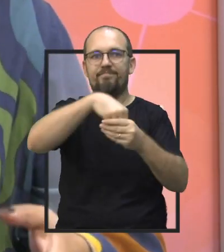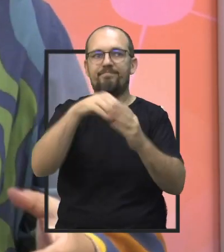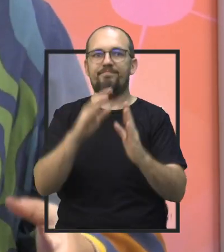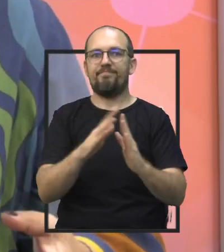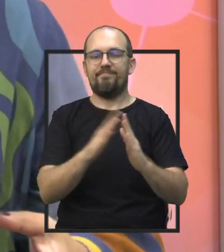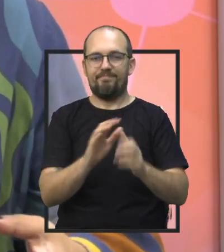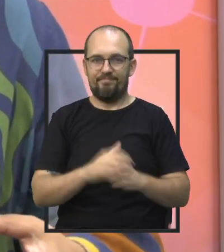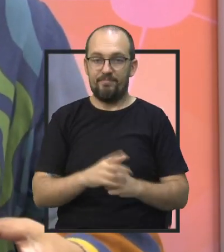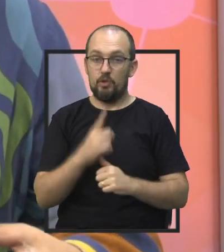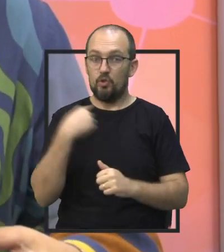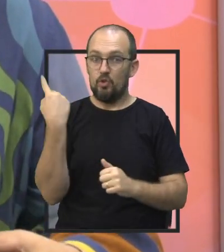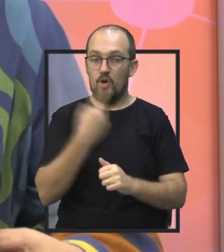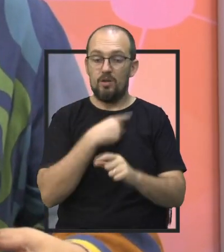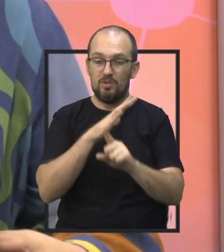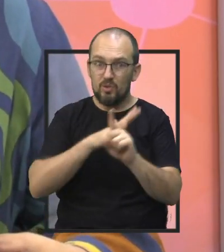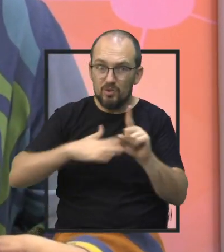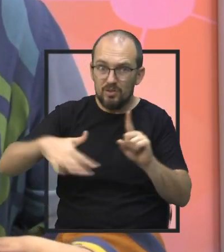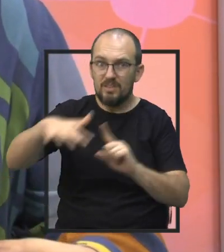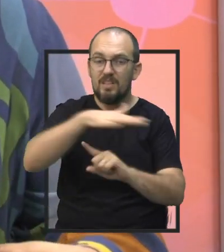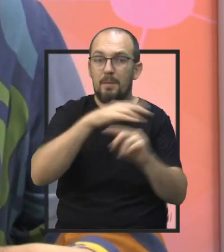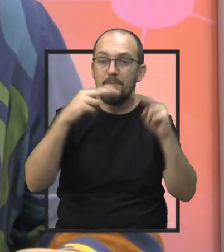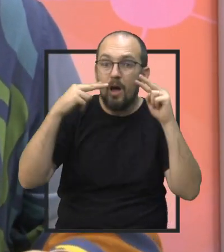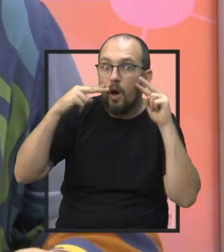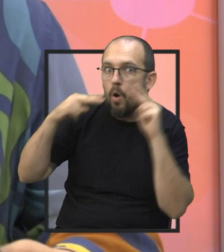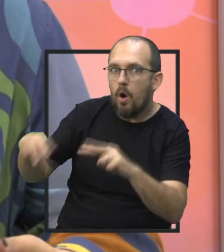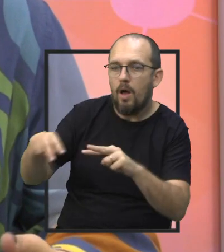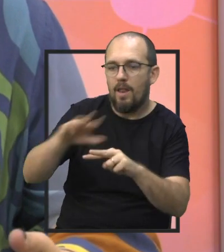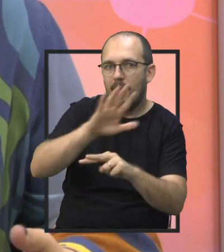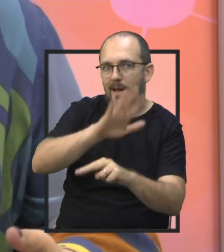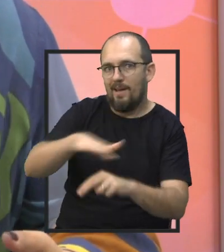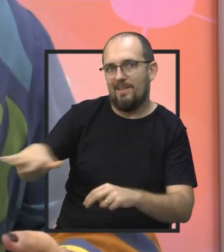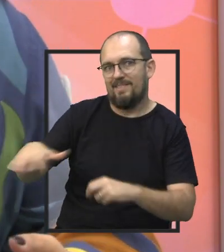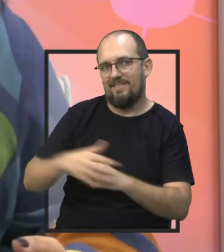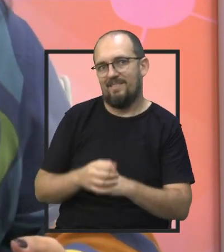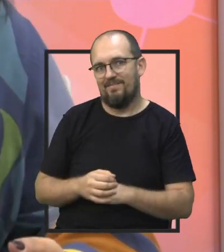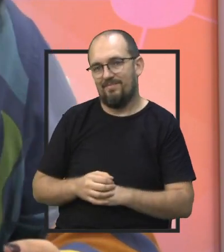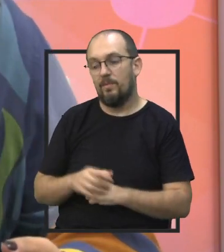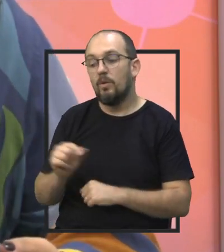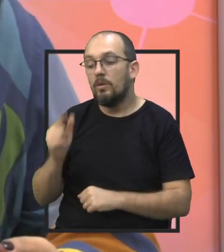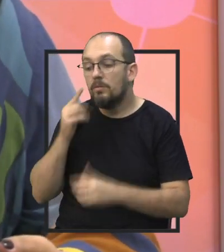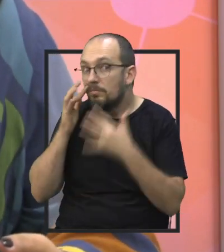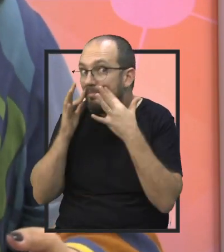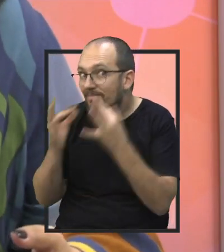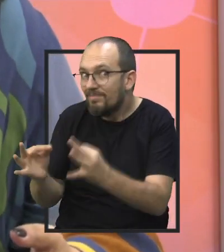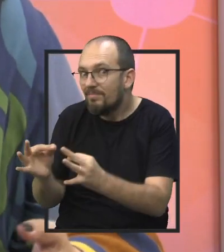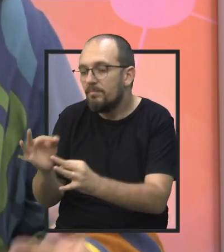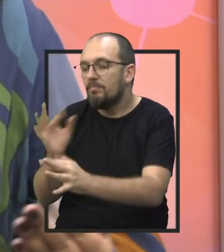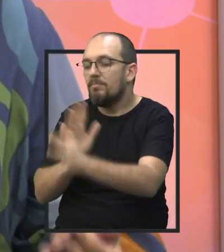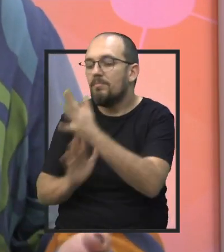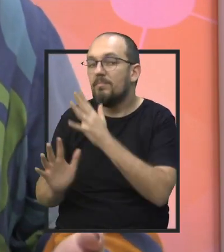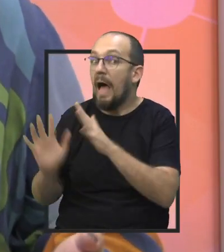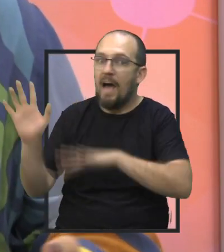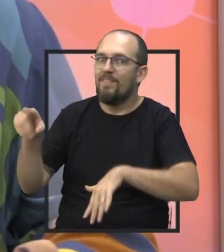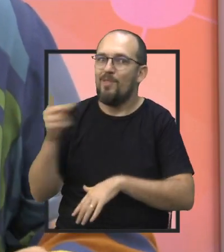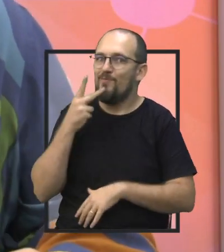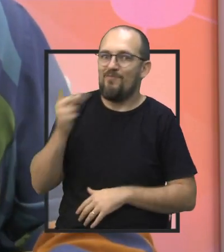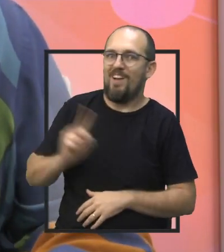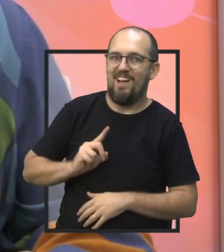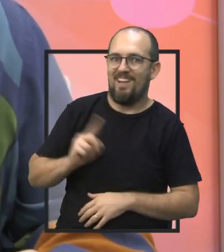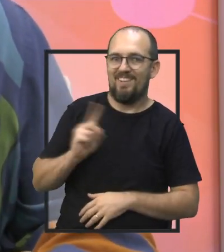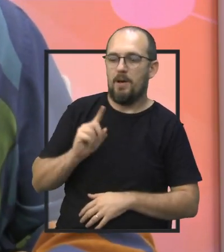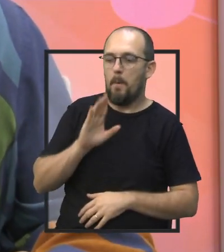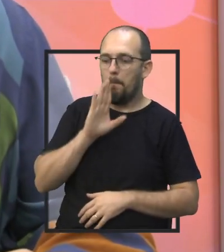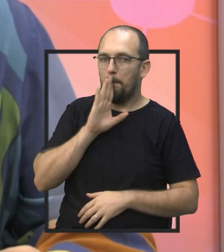enquanto pessoas humanas, precisamos olhar para as crianças, ouvir o que não está sendo dito, porque, como eu falei, essa criança muitas vezes não